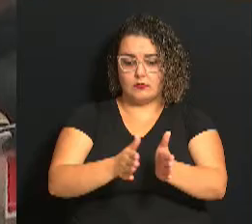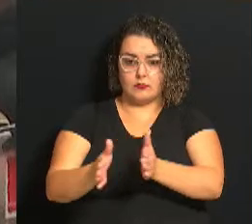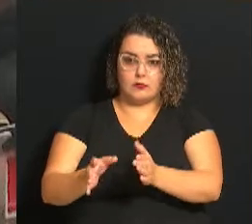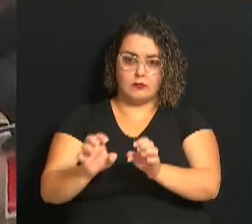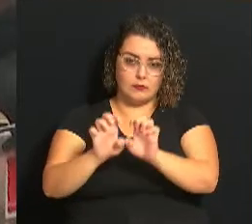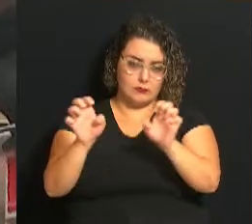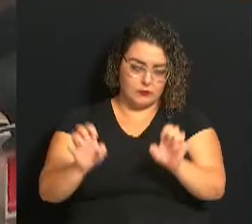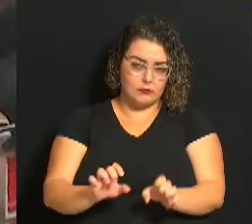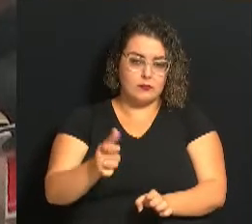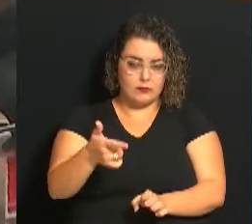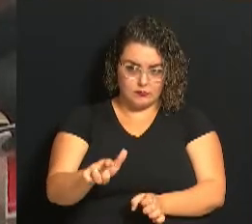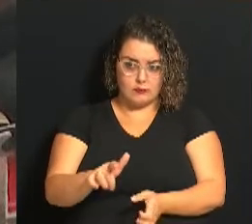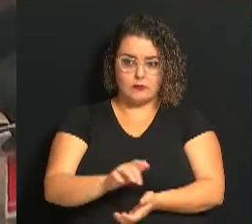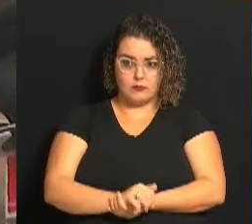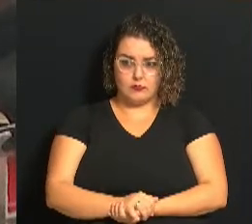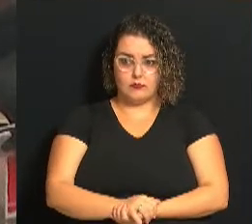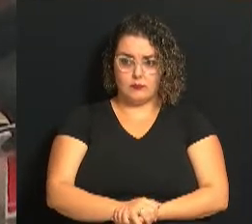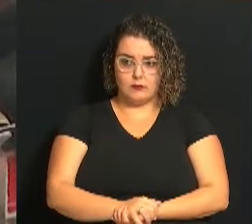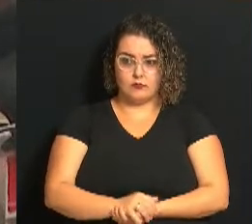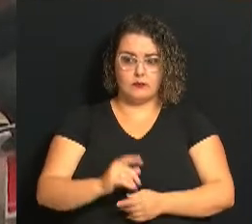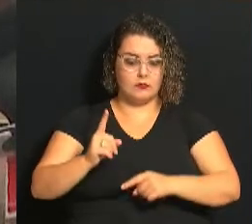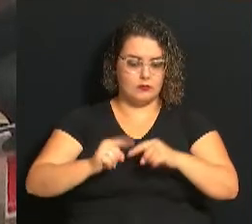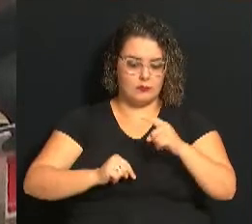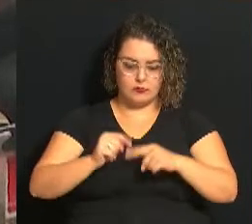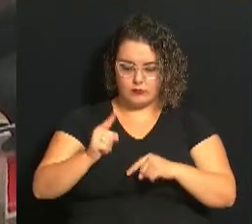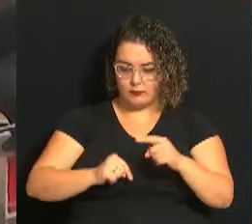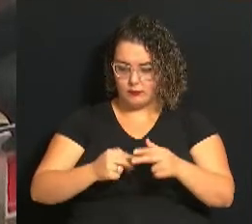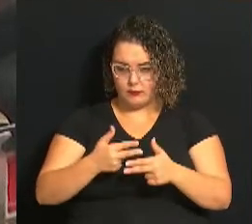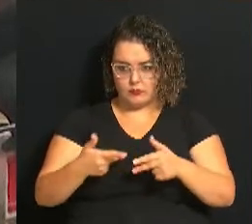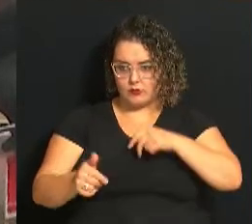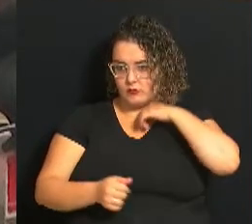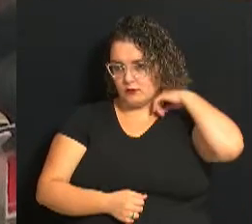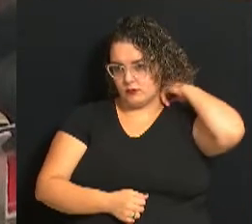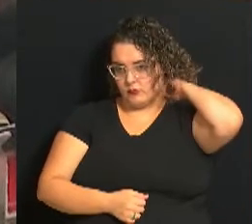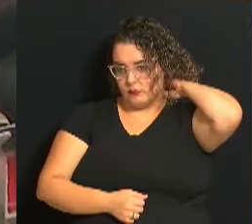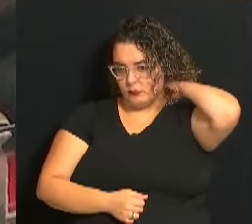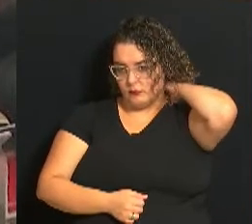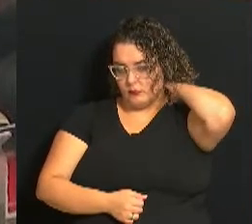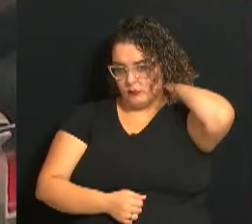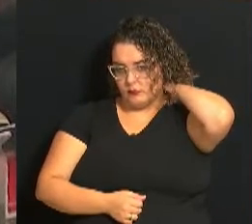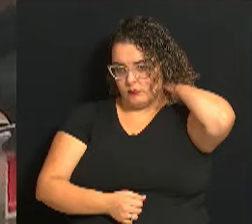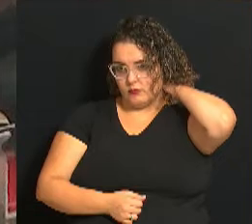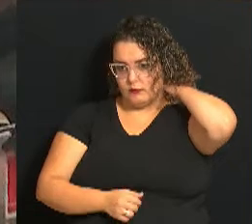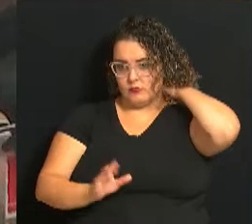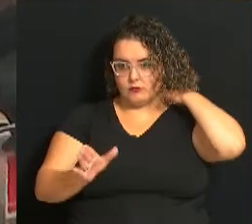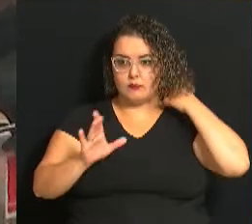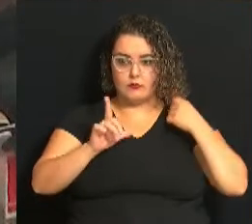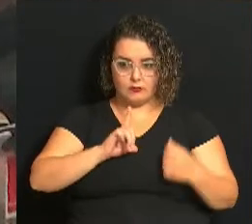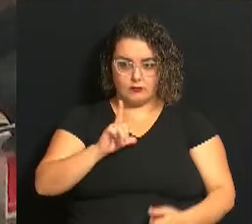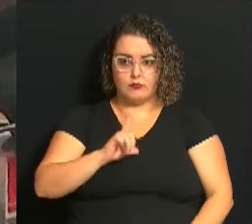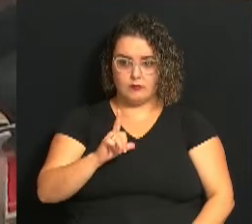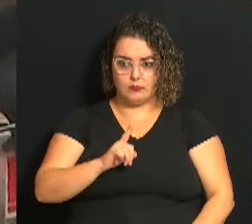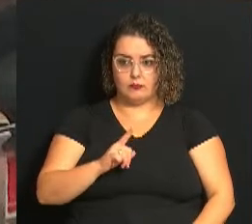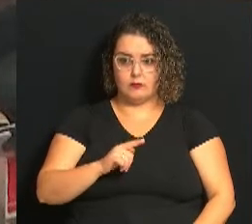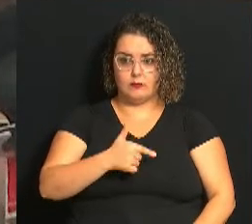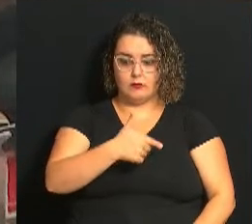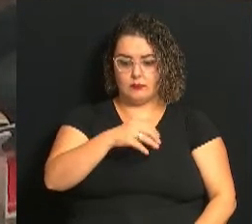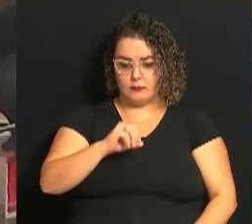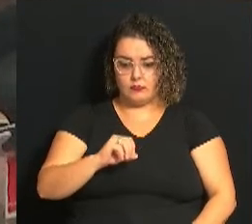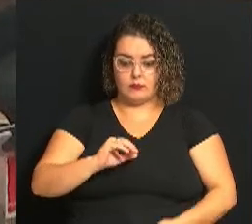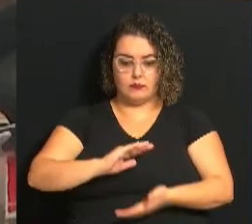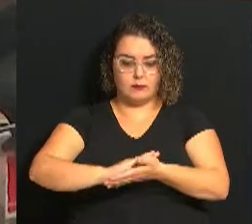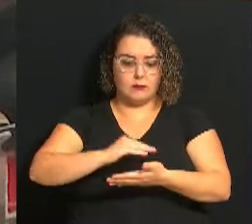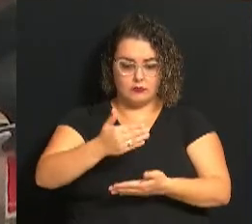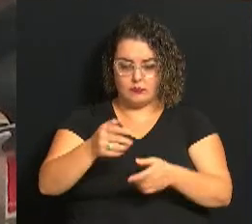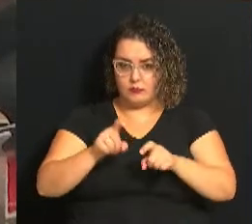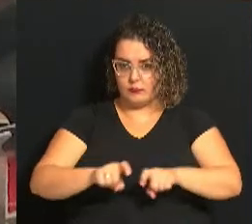reestruturação, tá? Desde equipamentos, né, a gente já conseguiu praticamente 20 computadores, tablets, chips